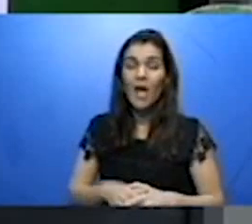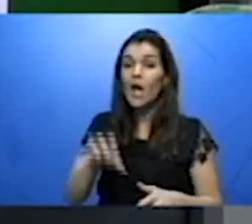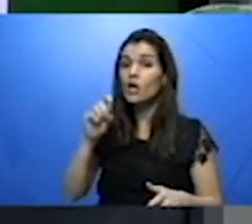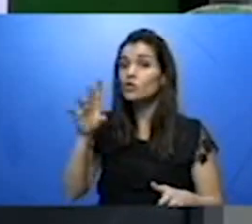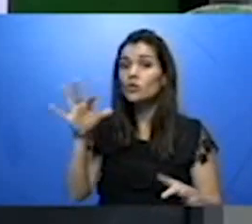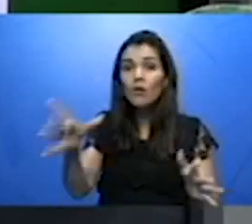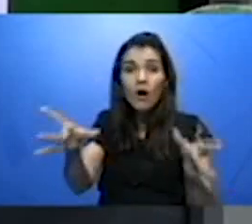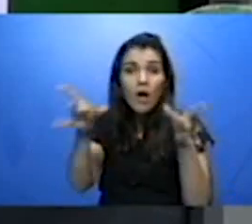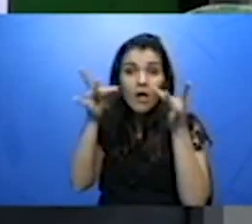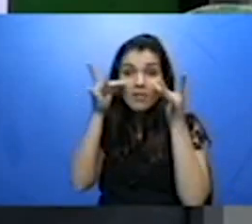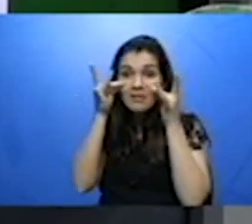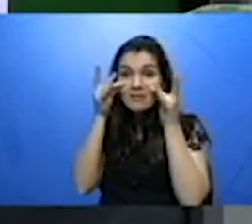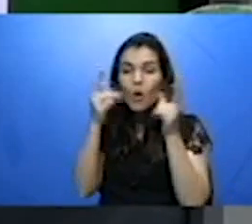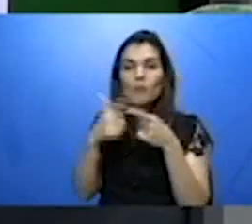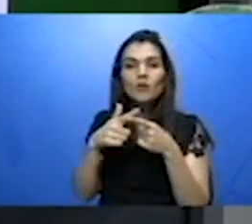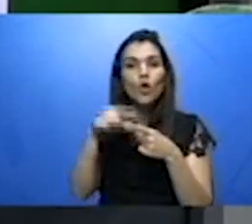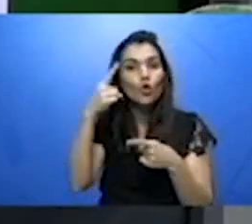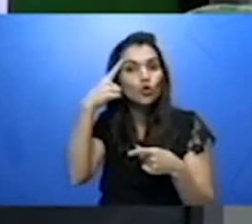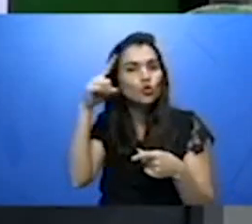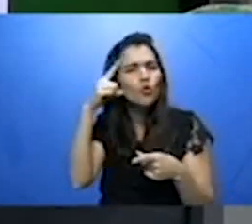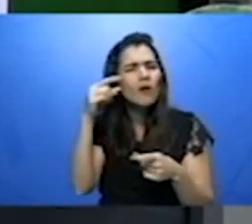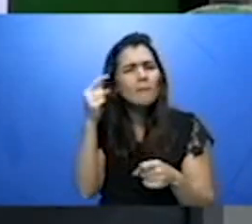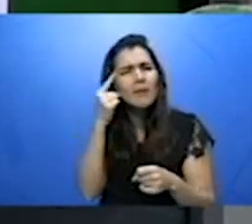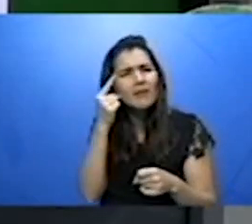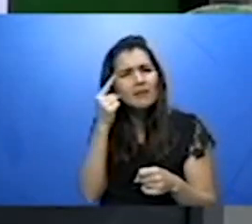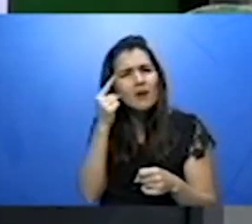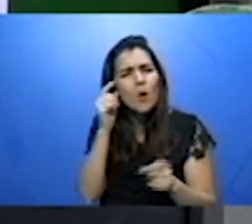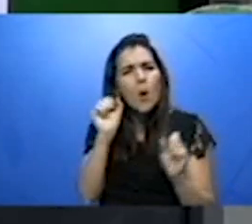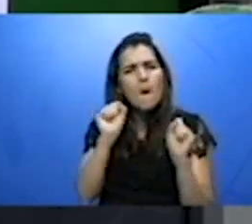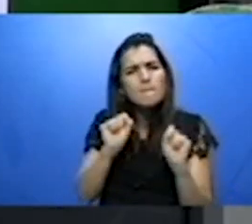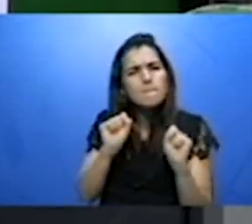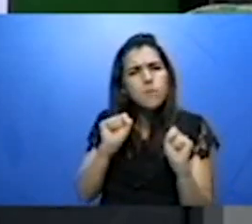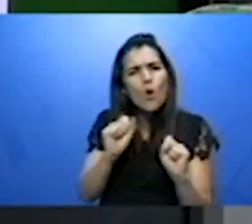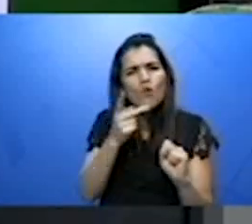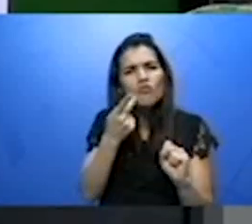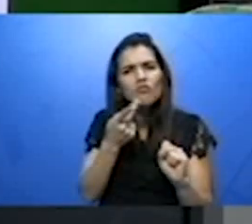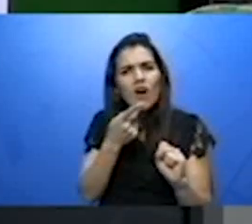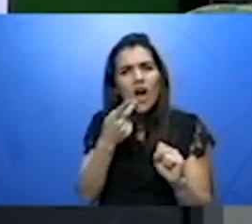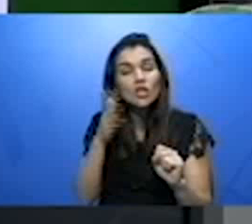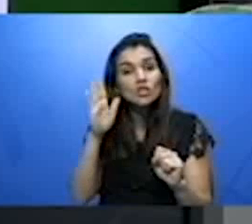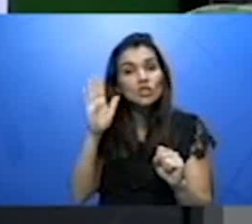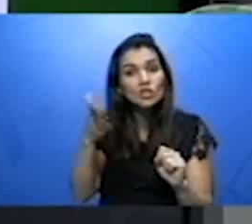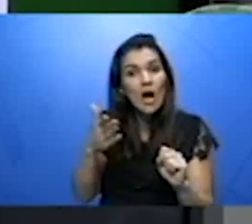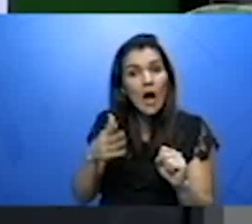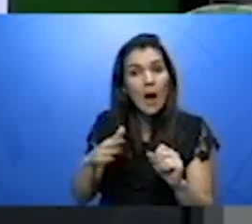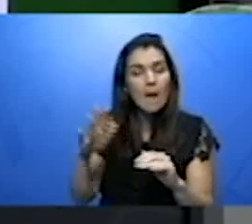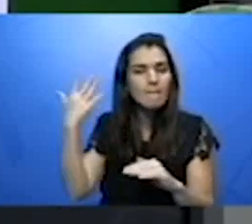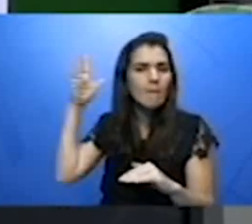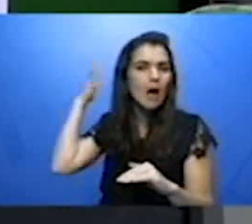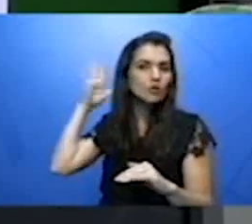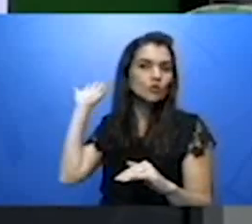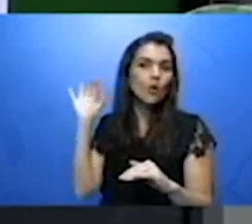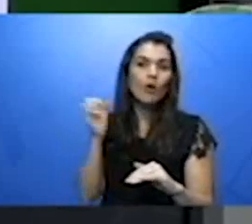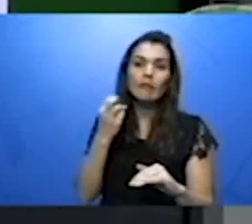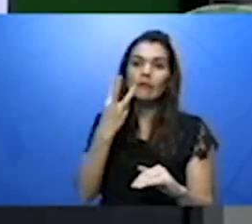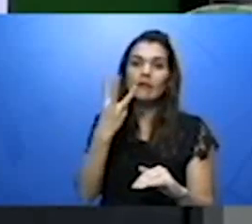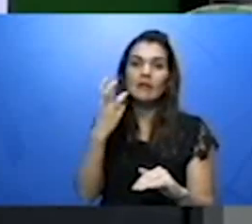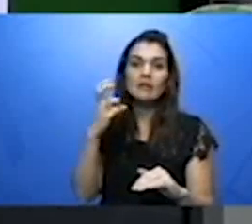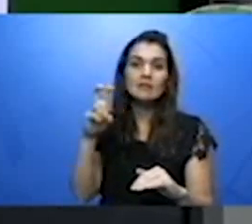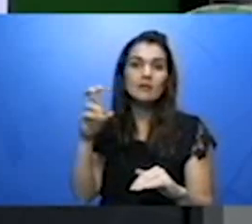prestar atenção e se você tiver dúvida você pensa assim aí será que eu posso falar já se passaram 3 vezes 50 gramas